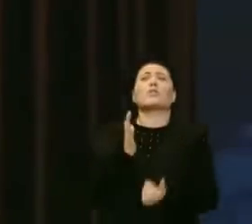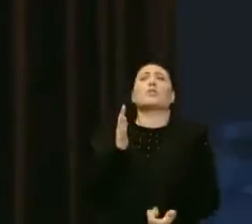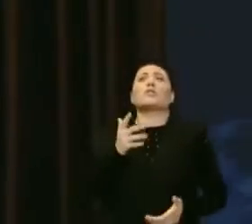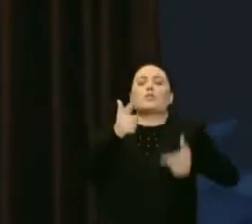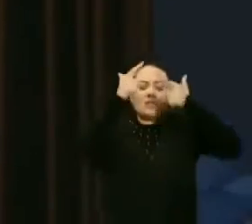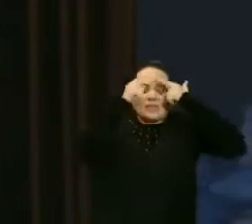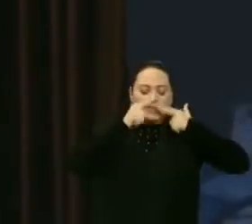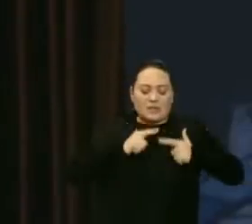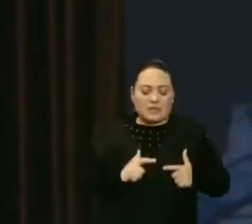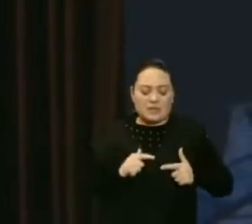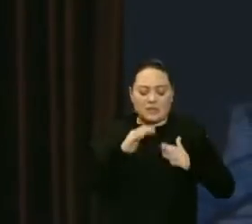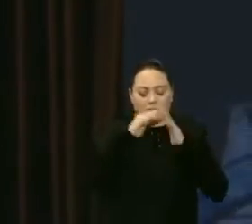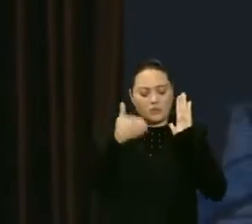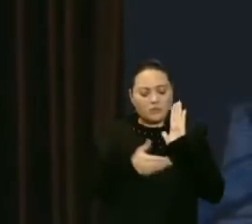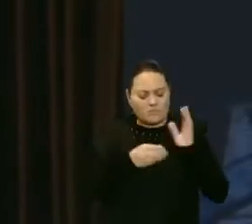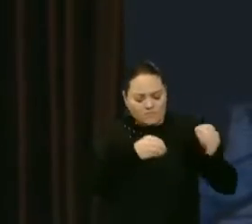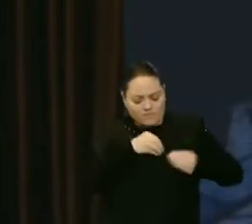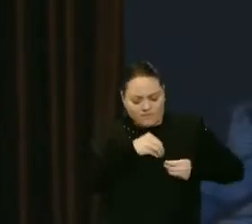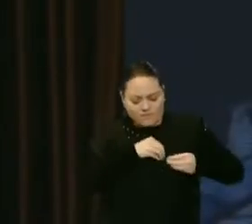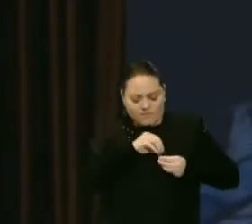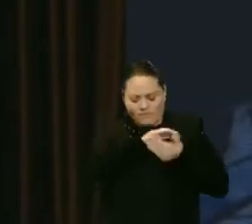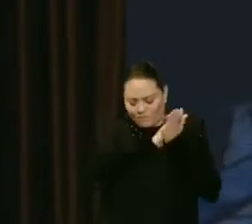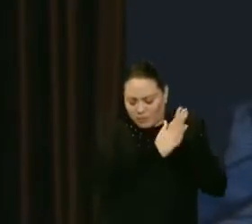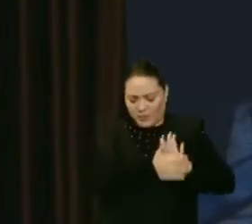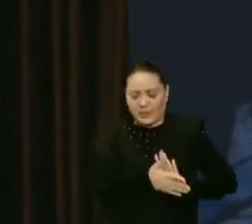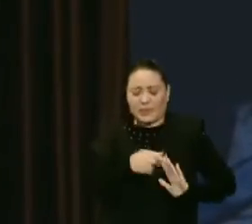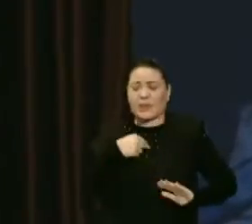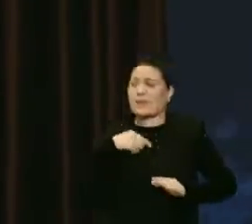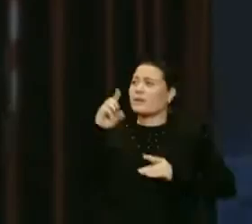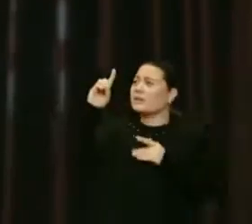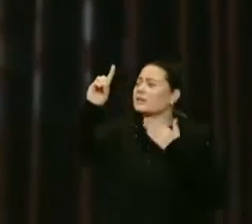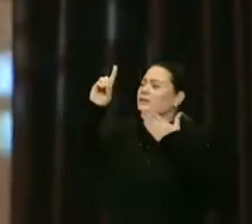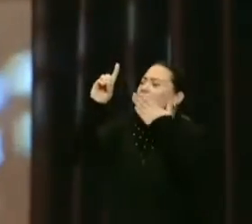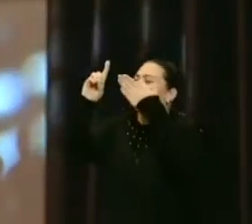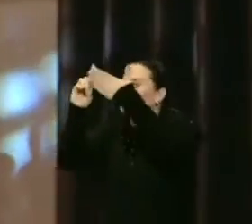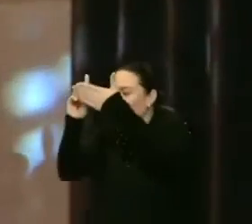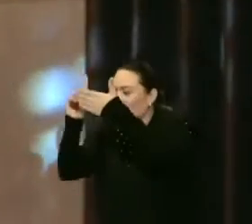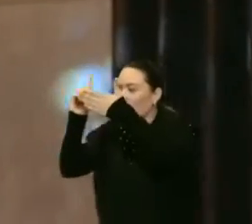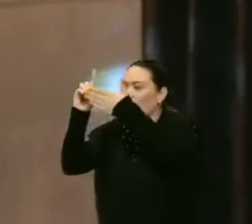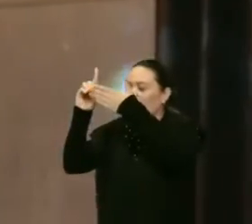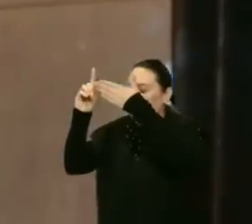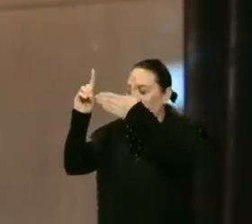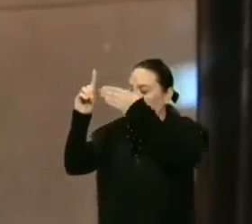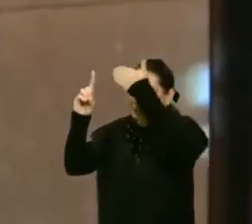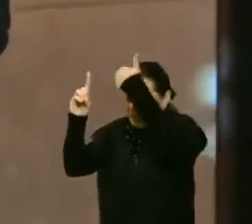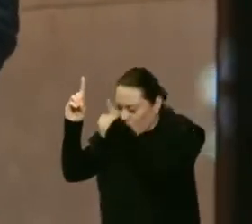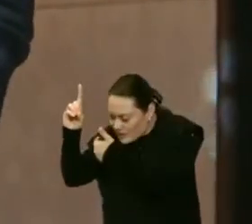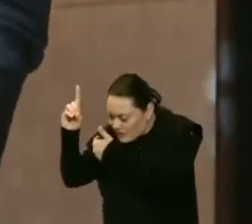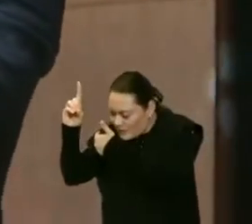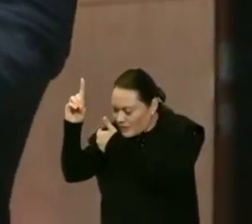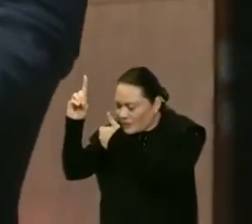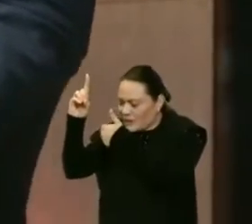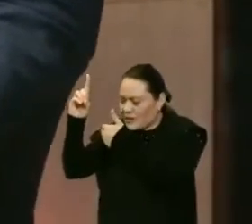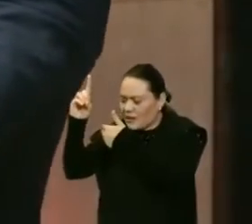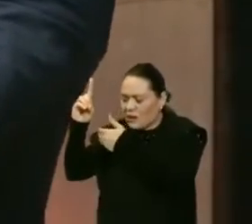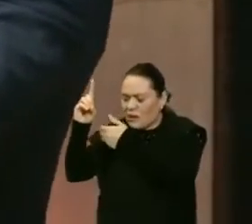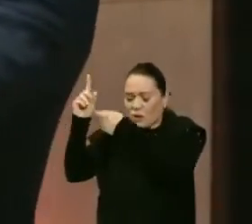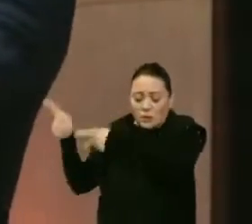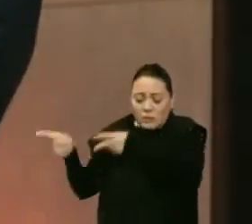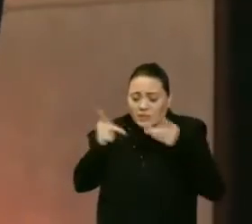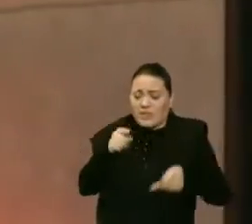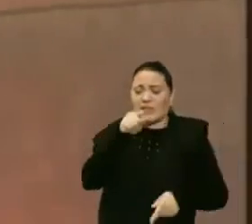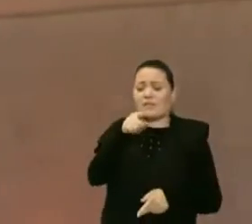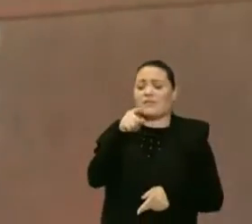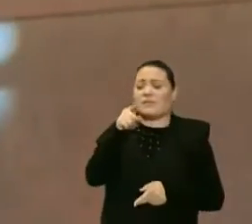e podemos entrar na presença de Deus. Hoje eu queria te convidar a entrar na presença de Deus,